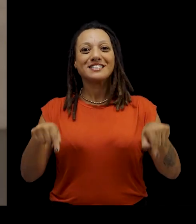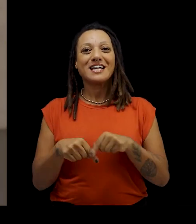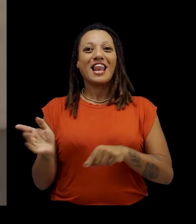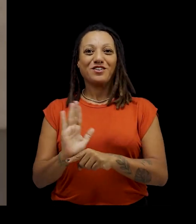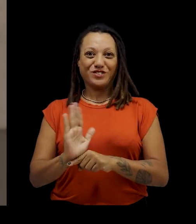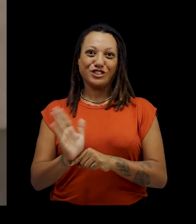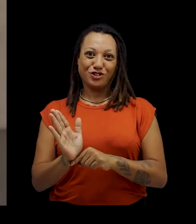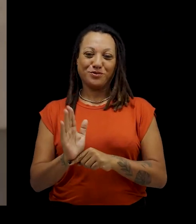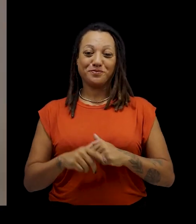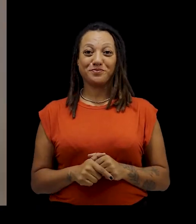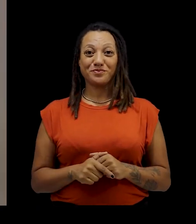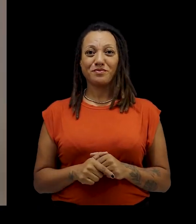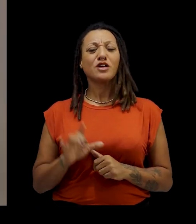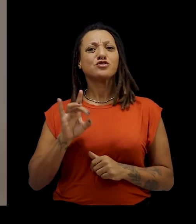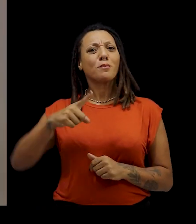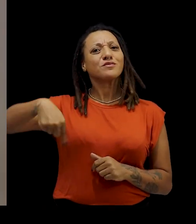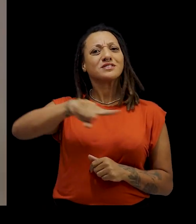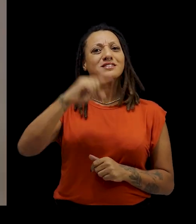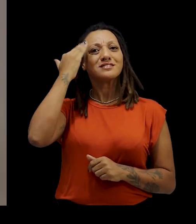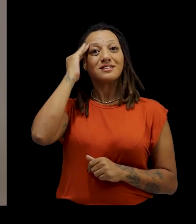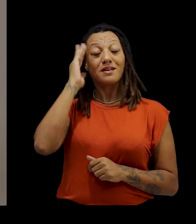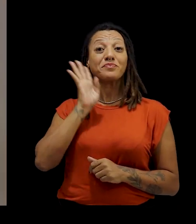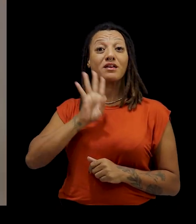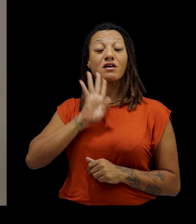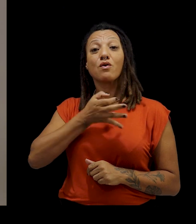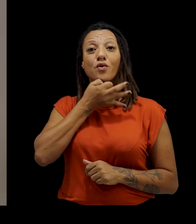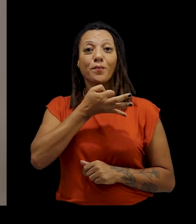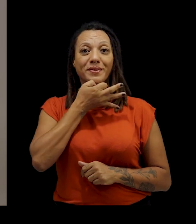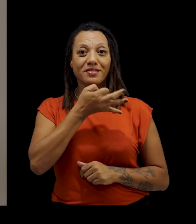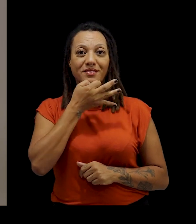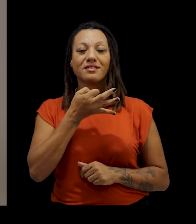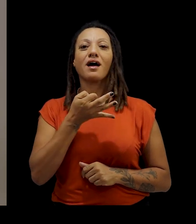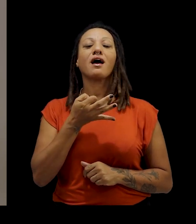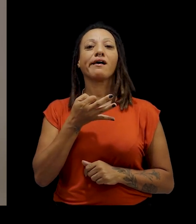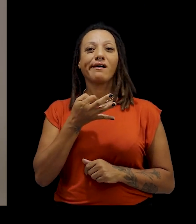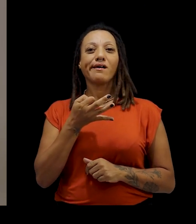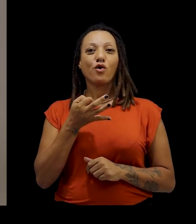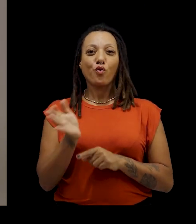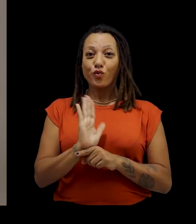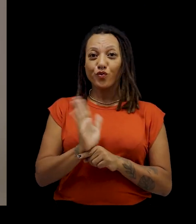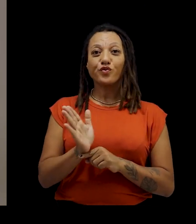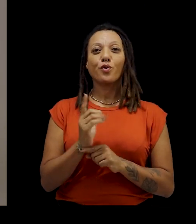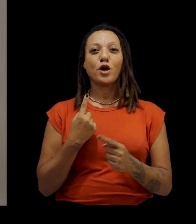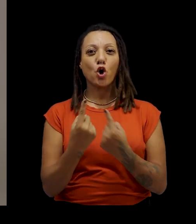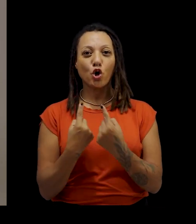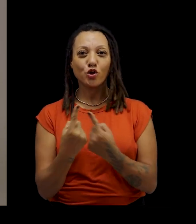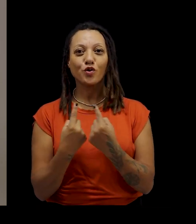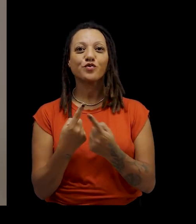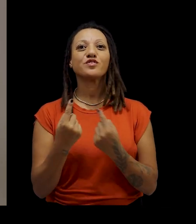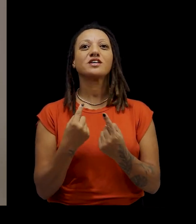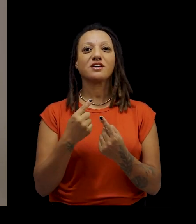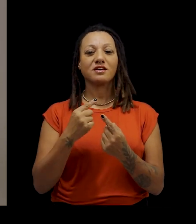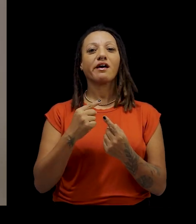exposição propriamente. E só para ficar todo mundo na mesma página, acho que é legal comentar sobre a rodovia Transamazônica, que também é conhecida